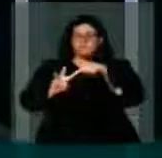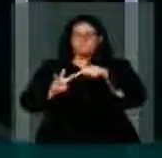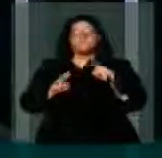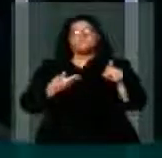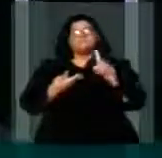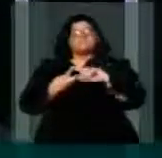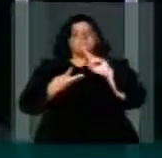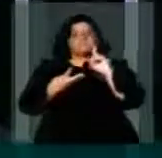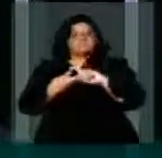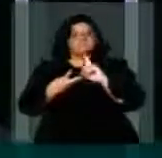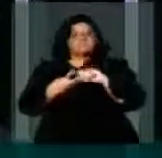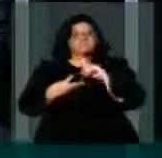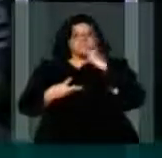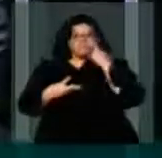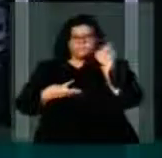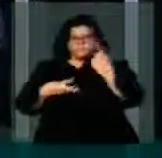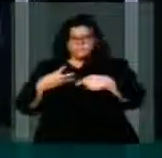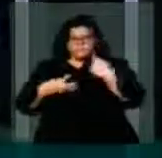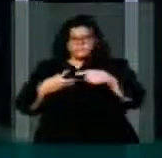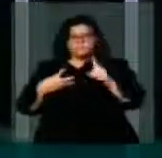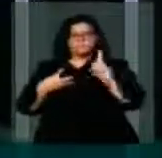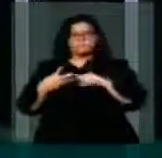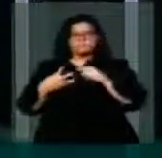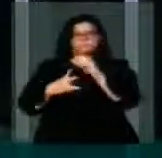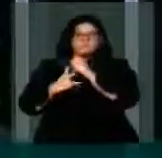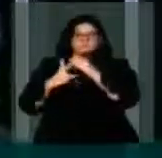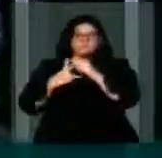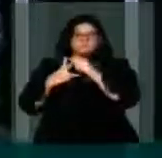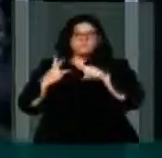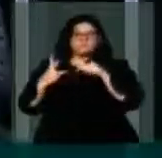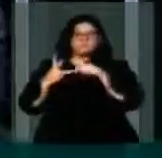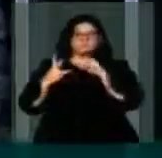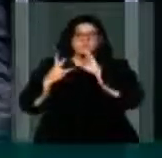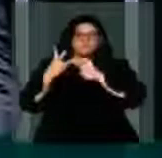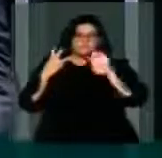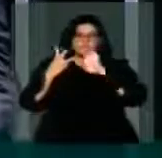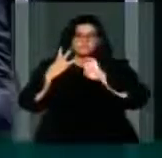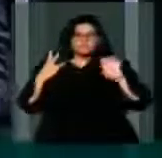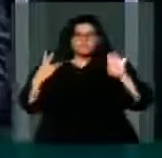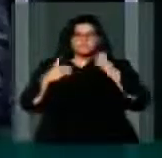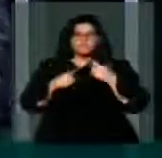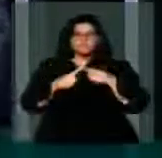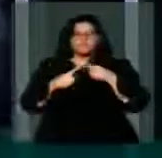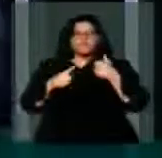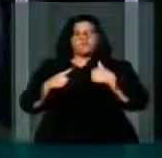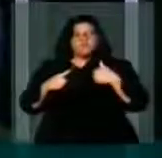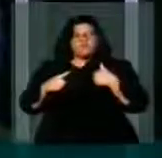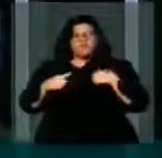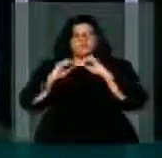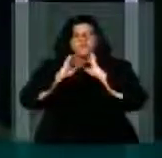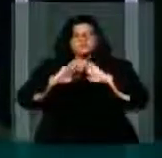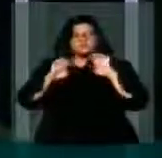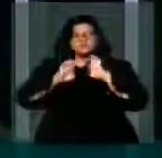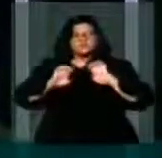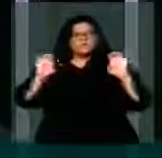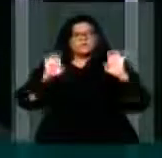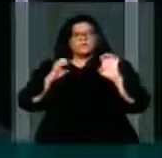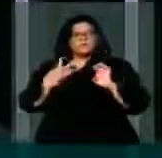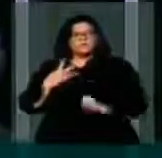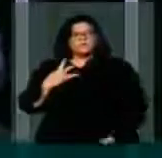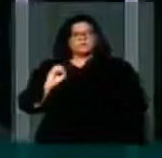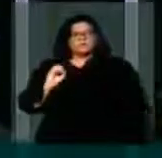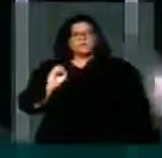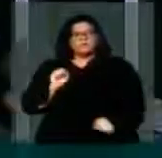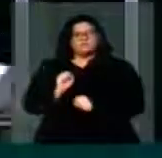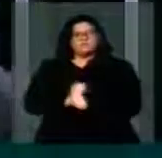político. Segundo, social. E terceiro, o evangelizador, porque sou um evangelizador há 30 anos. E o